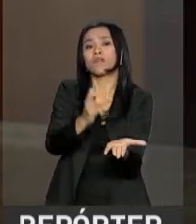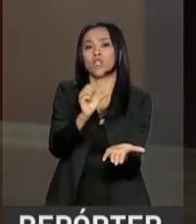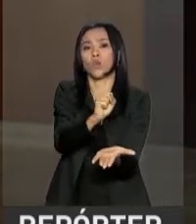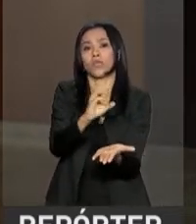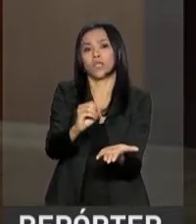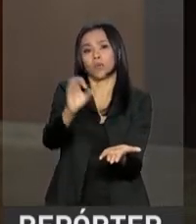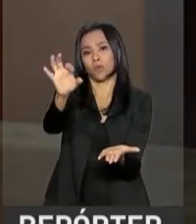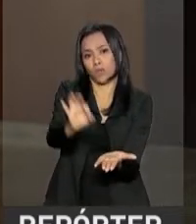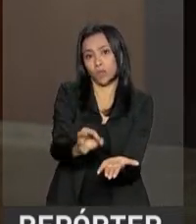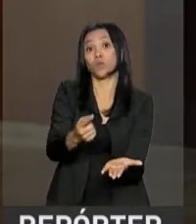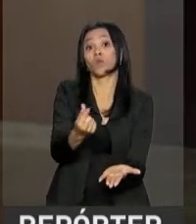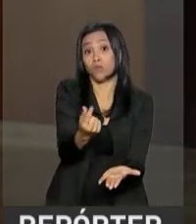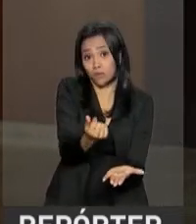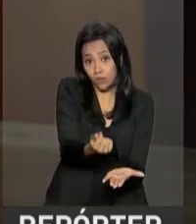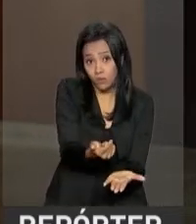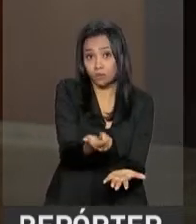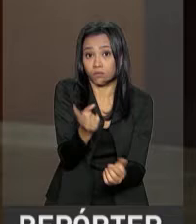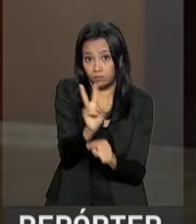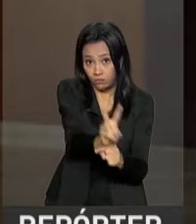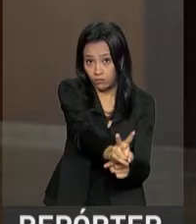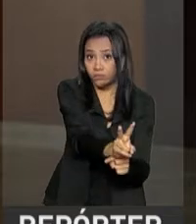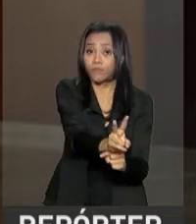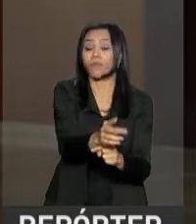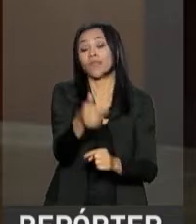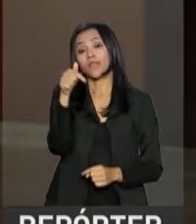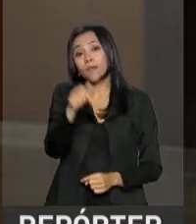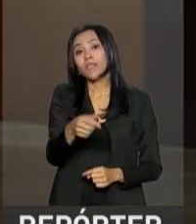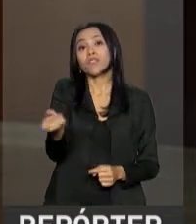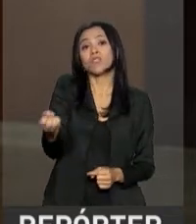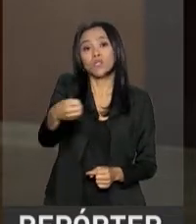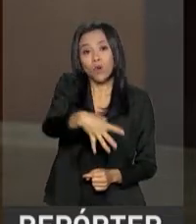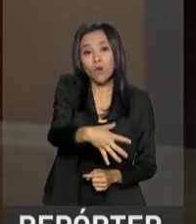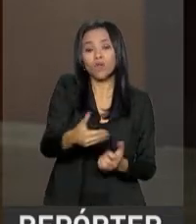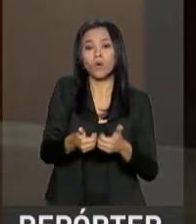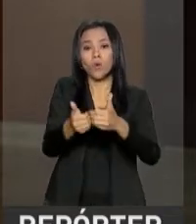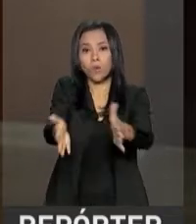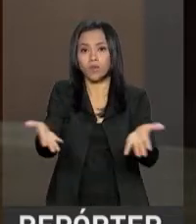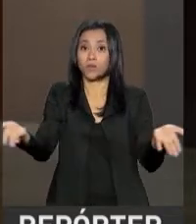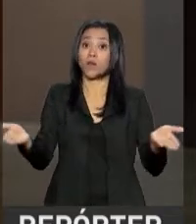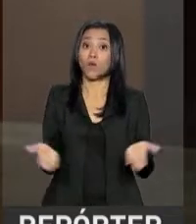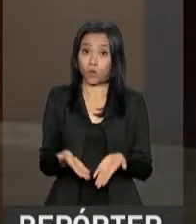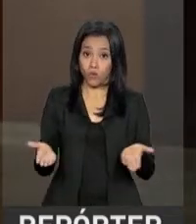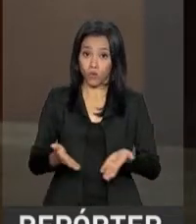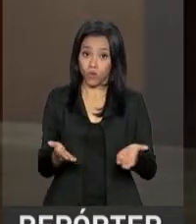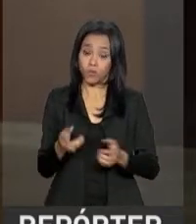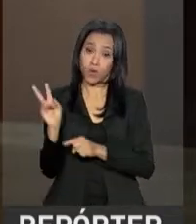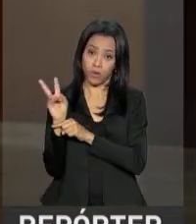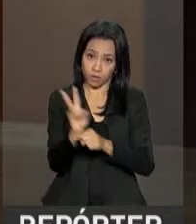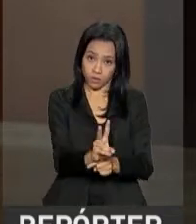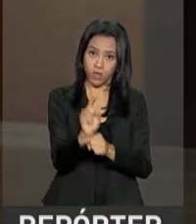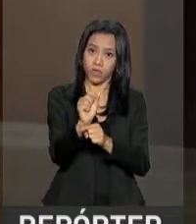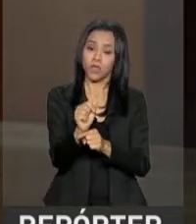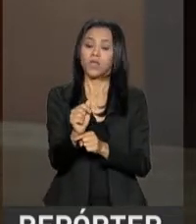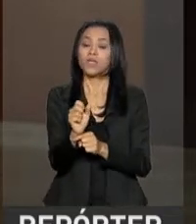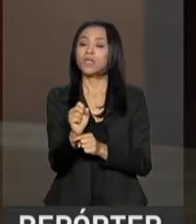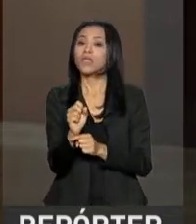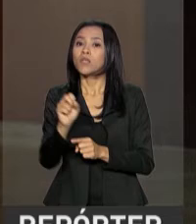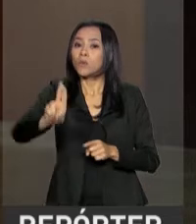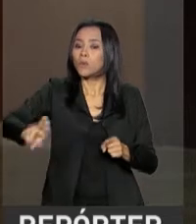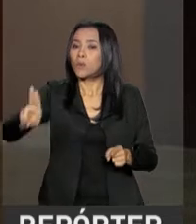do valor essas novas taxas passam a valer a partir de hoje para financiamentos que utilizarem recursos